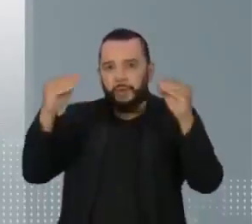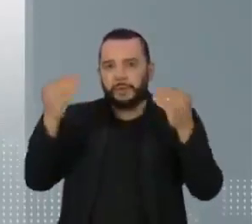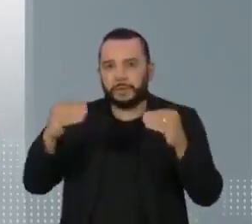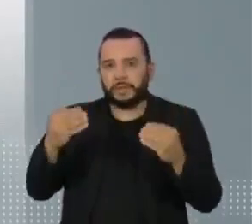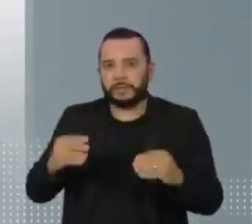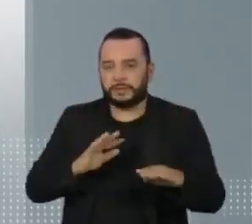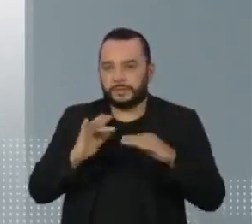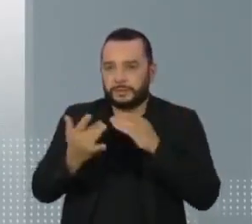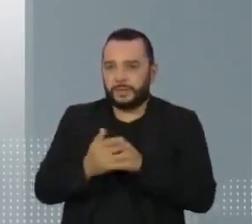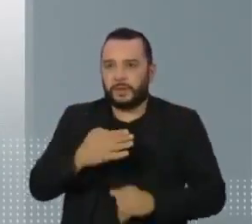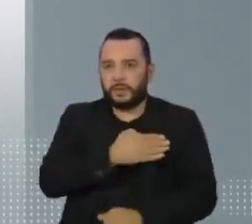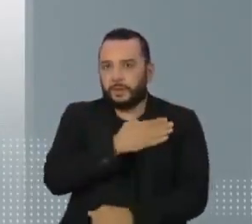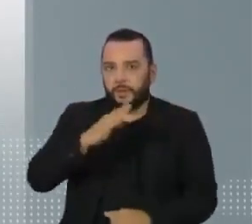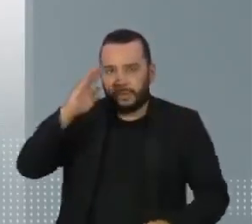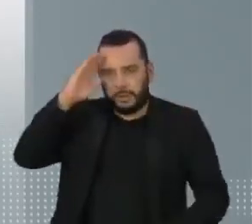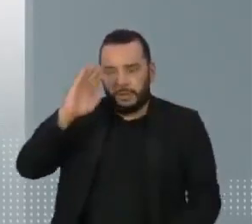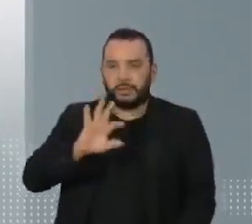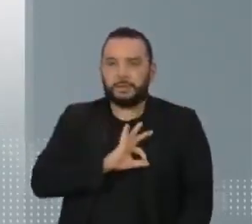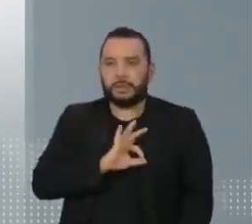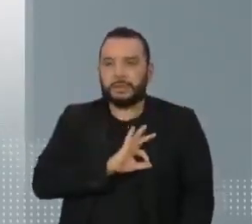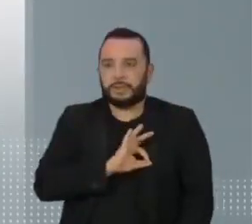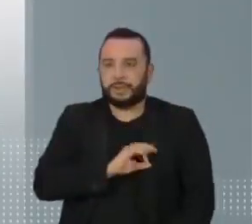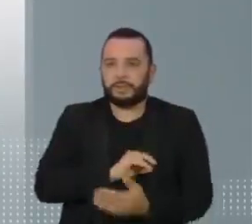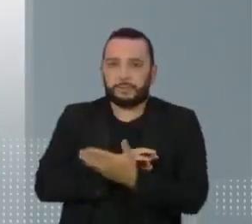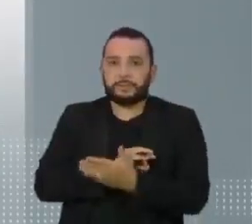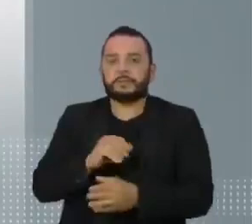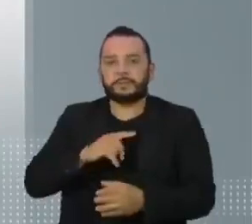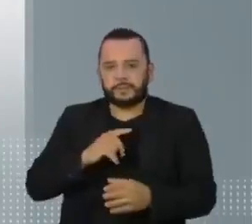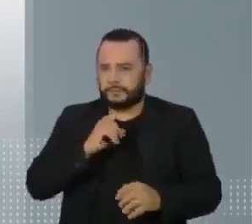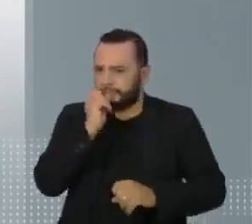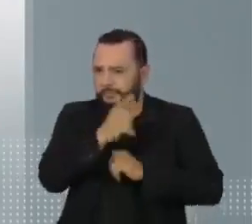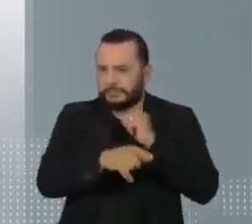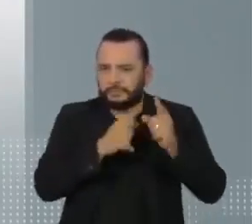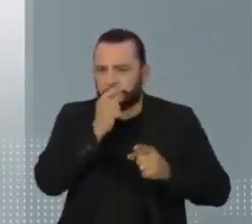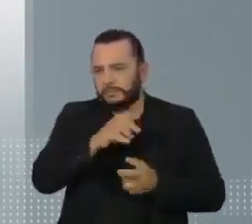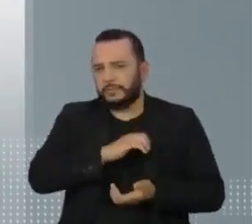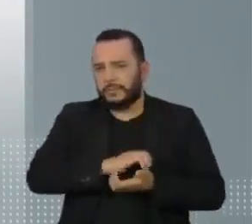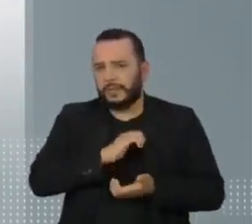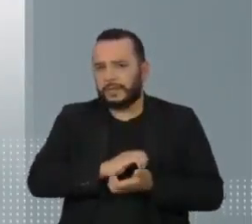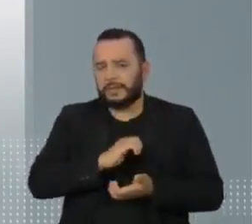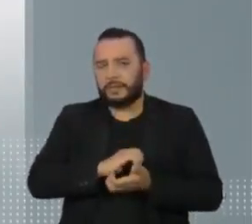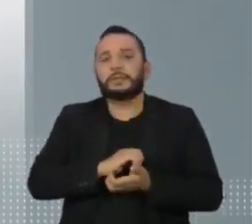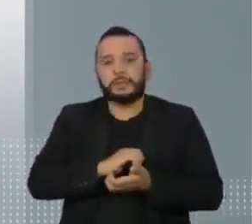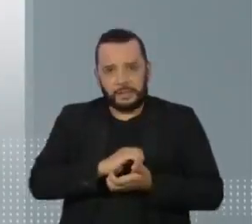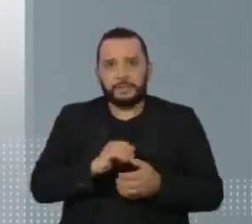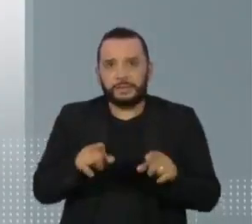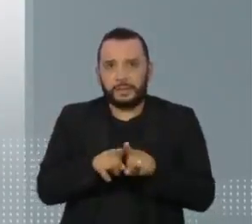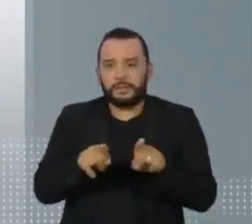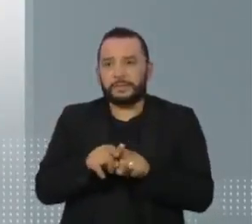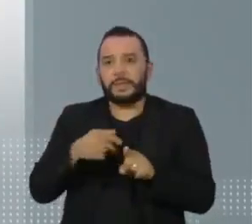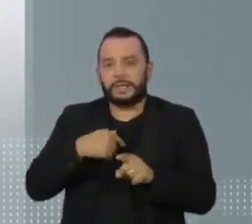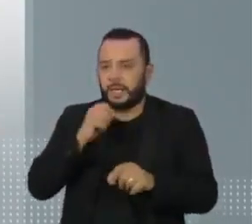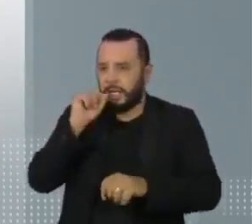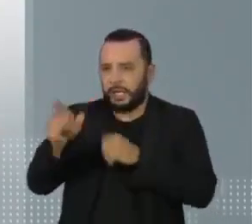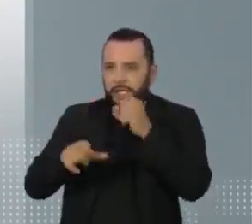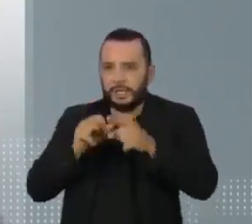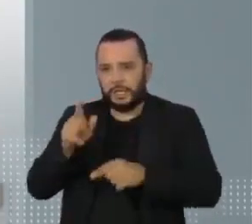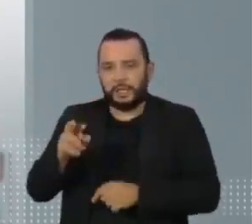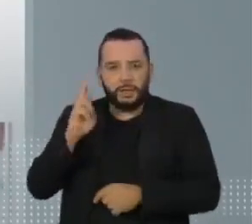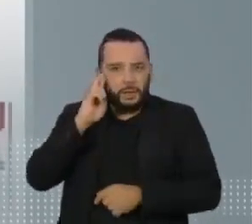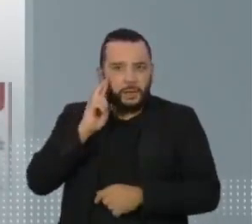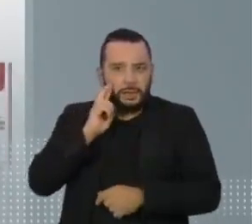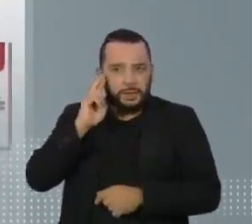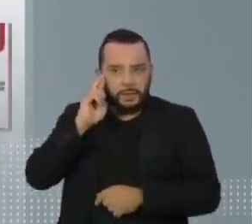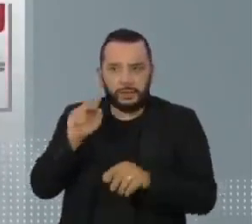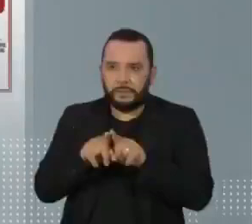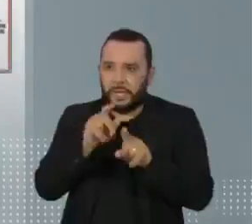redes sociais do coronel da Polícia Militar entre elas ataques a ministros do Supremo o presidente do senado Rodrigo Pacheco e